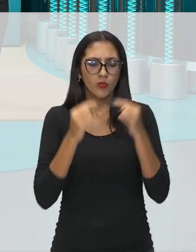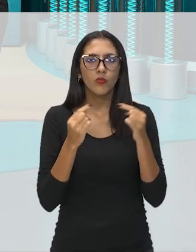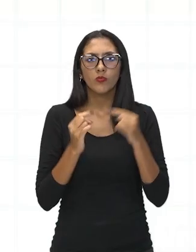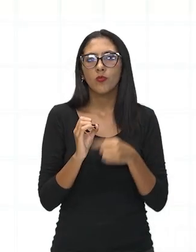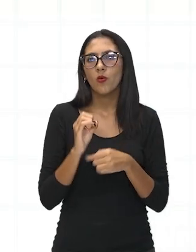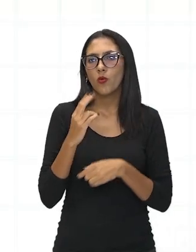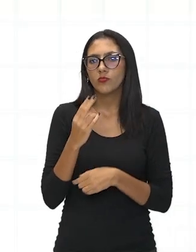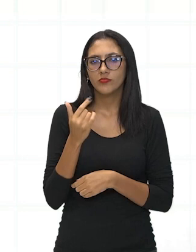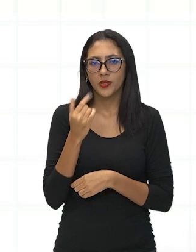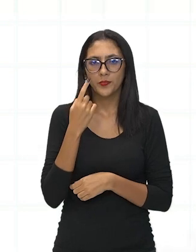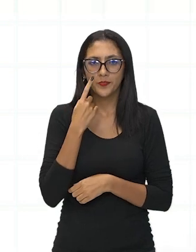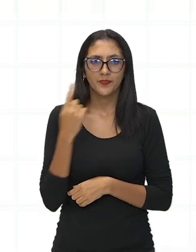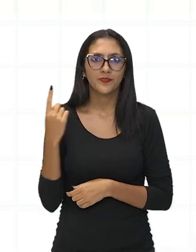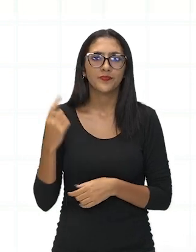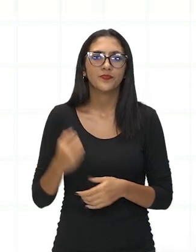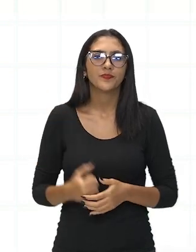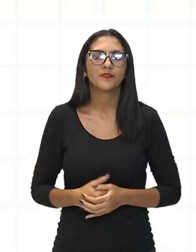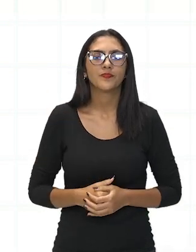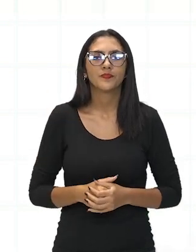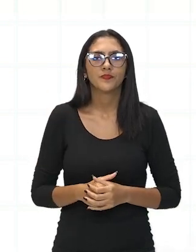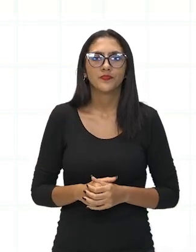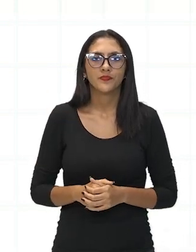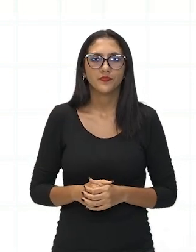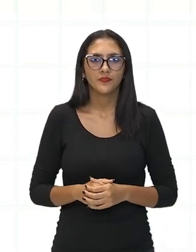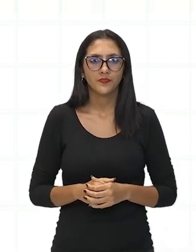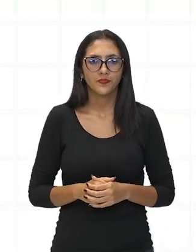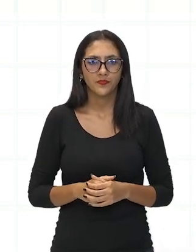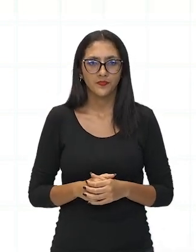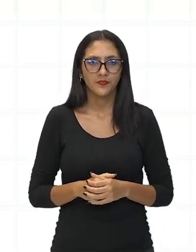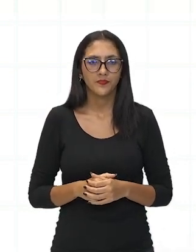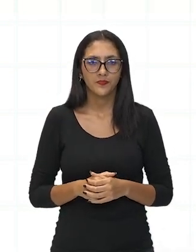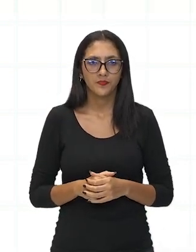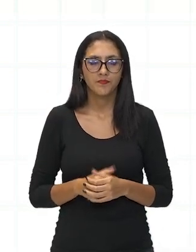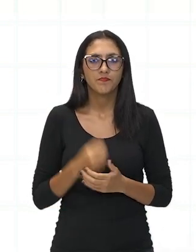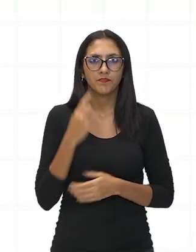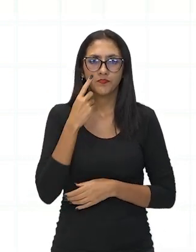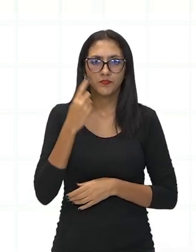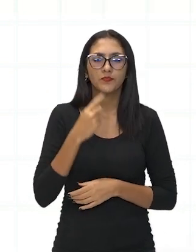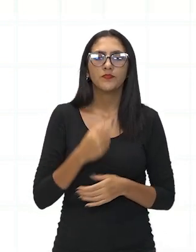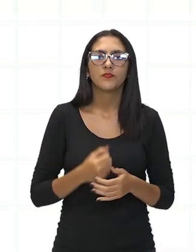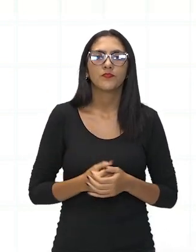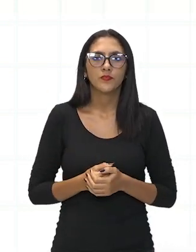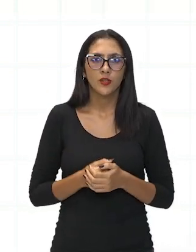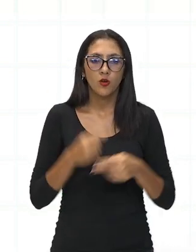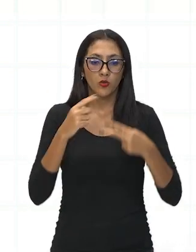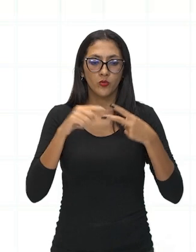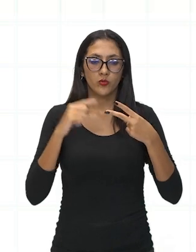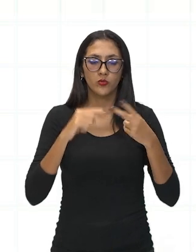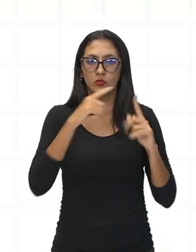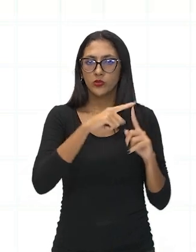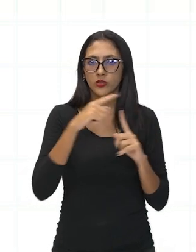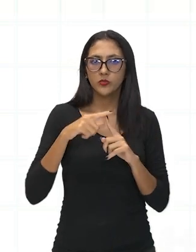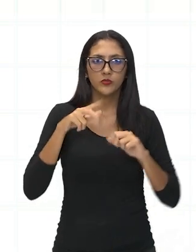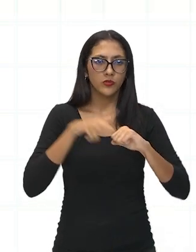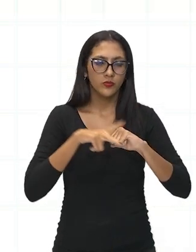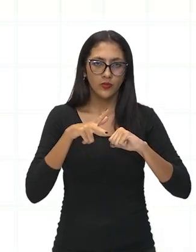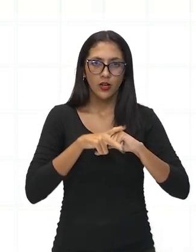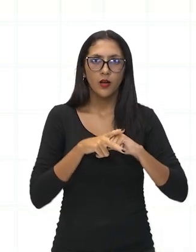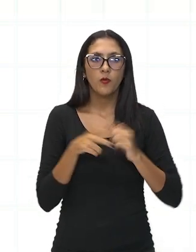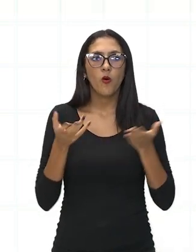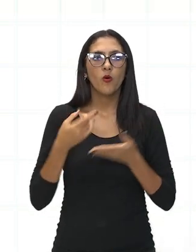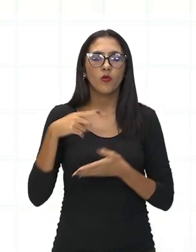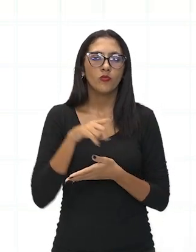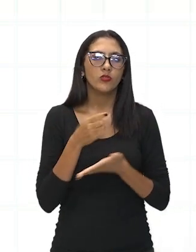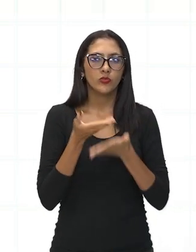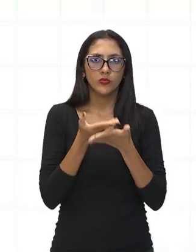Pay attention. Vejam, past continuous and simple past, ok?